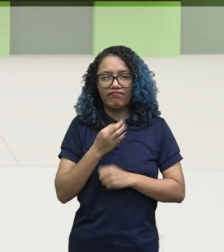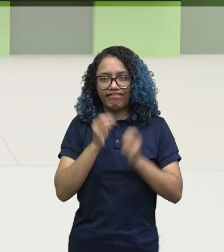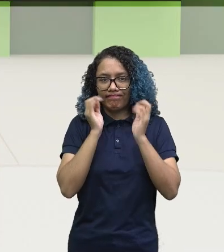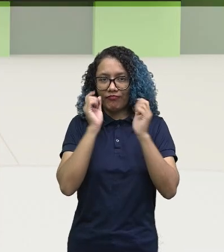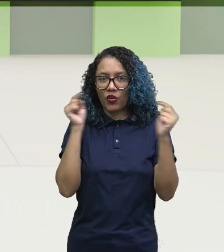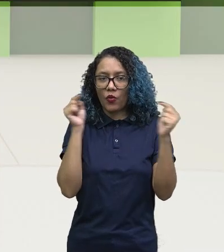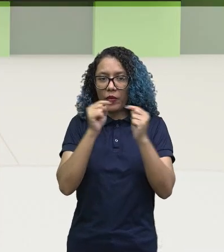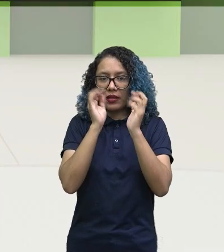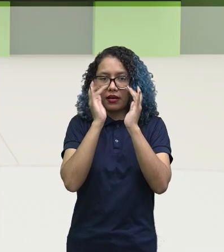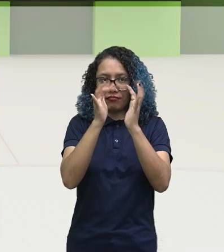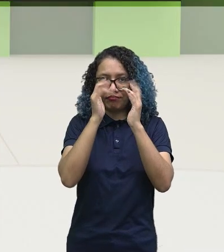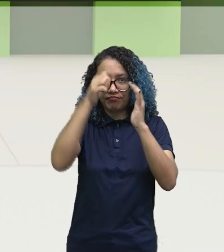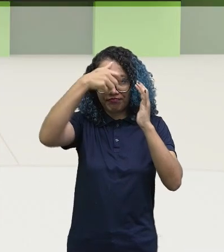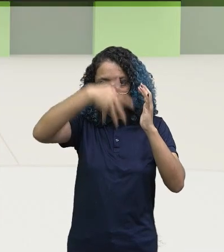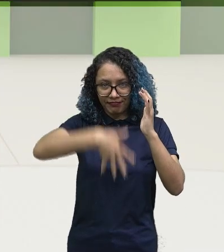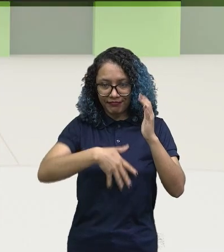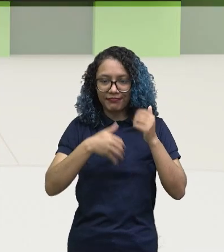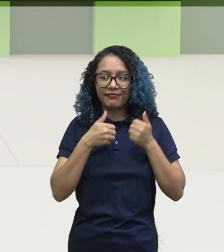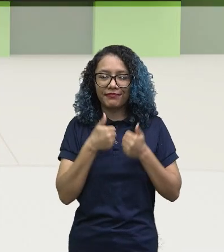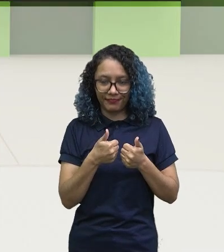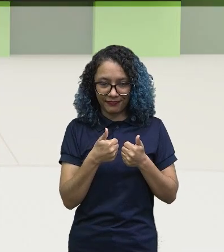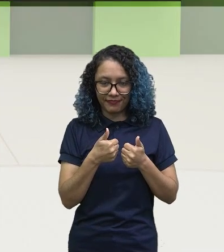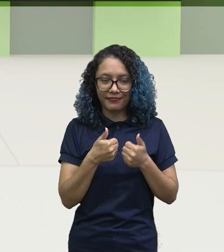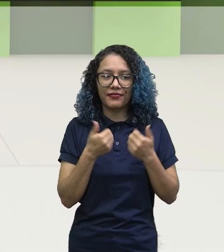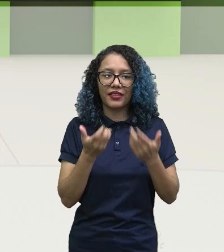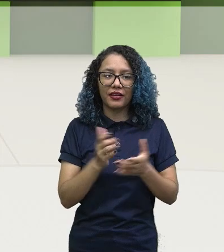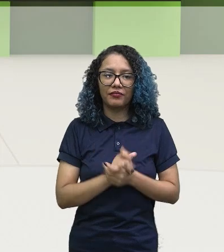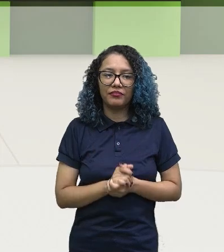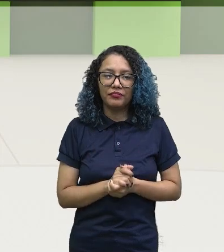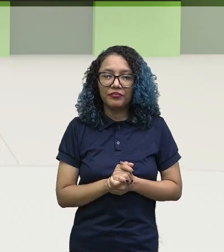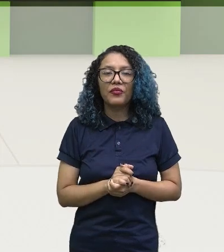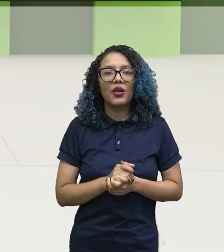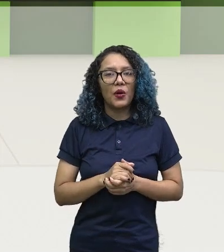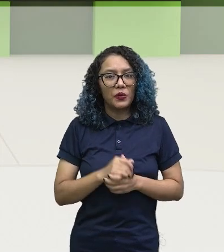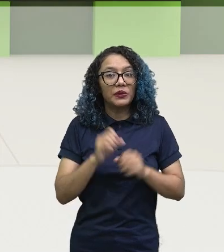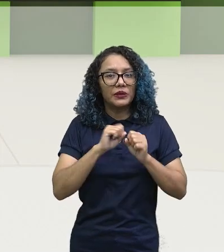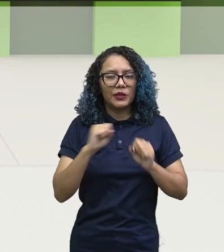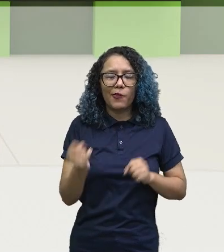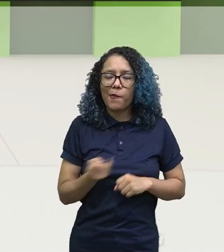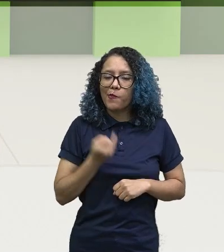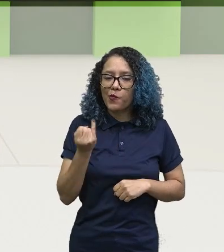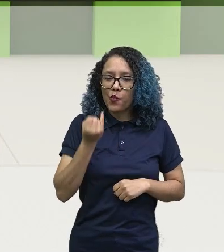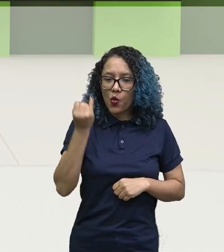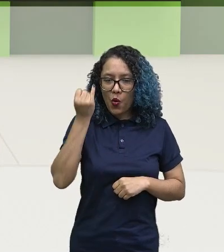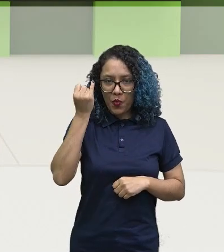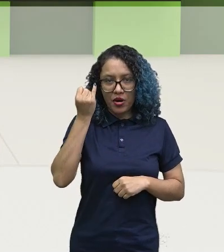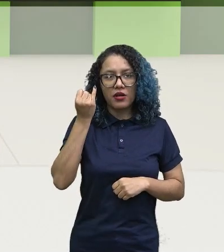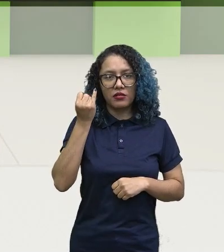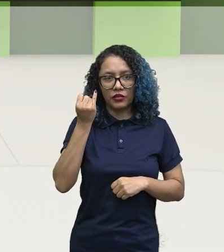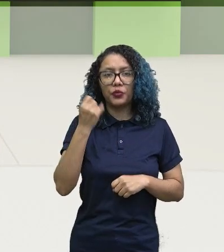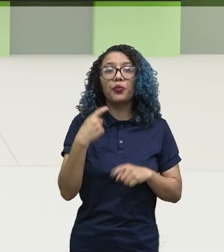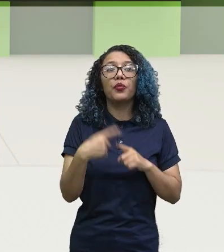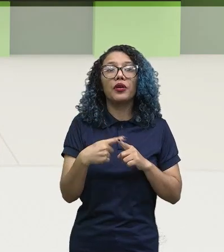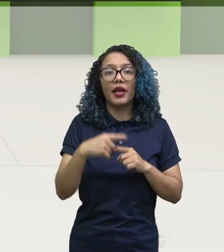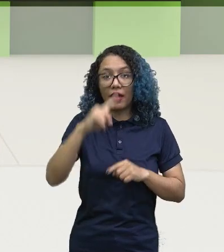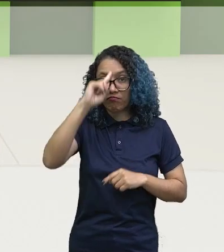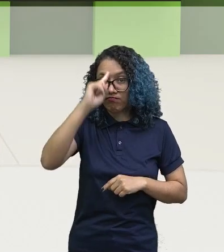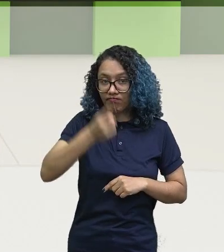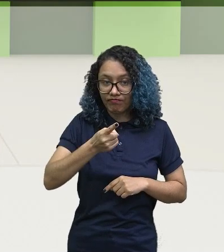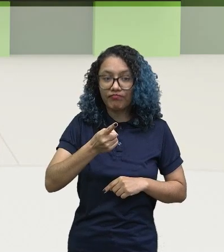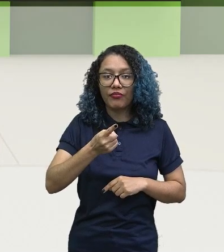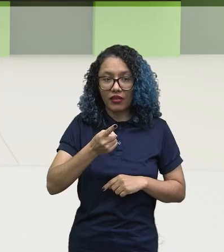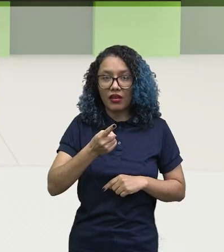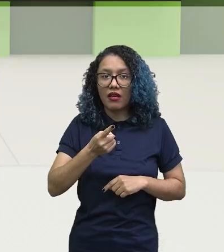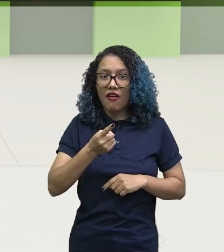relacionado com o nosso sistema nervoso. Né? Então, a gente observa que é um sistema bem importante ali, um sistema de comando também. Né? Ele consegue realizar